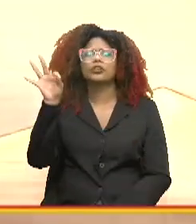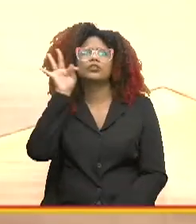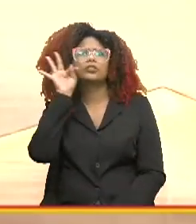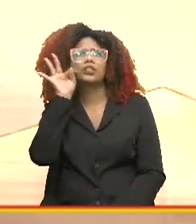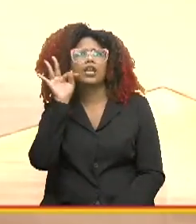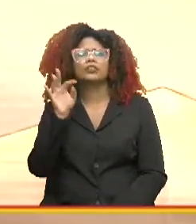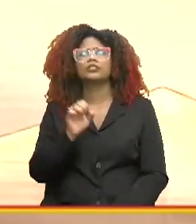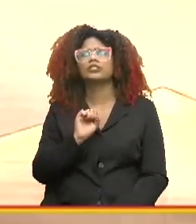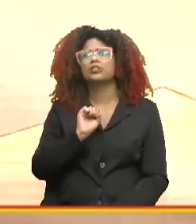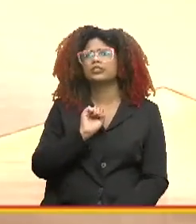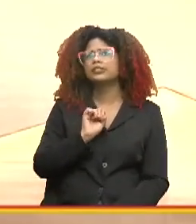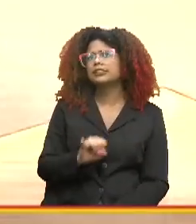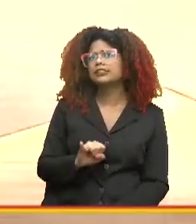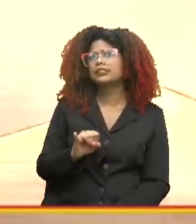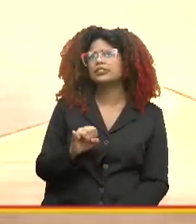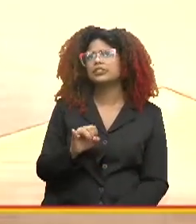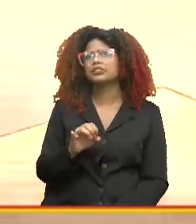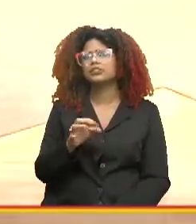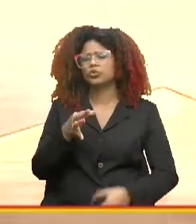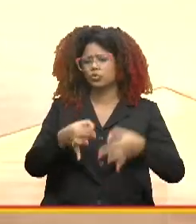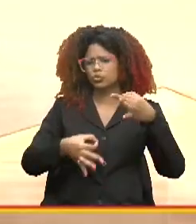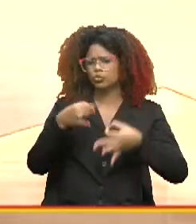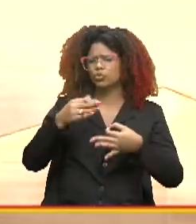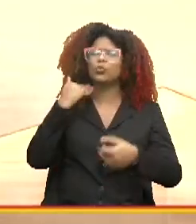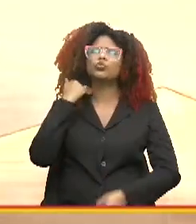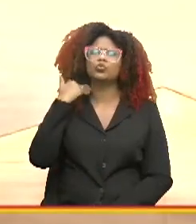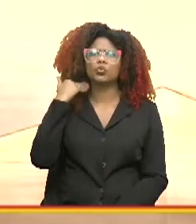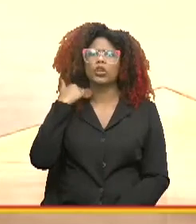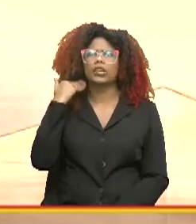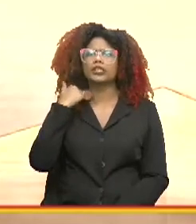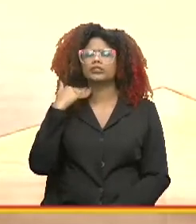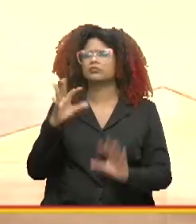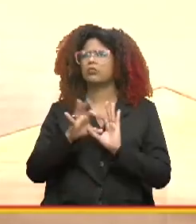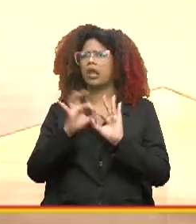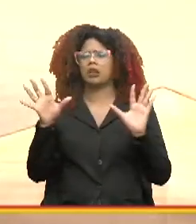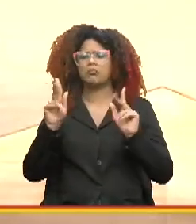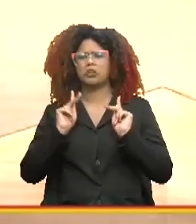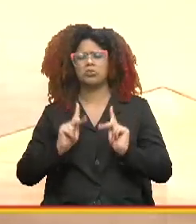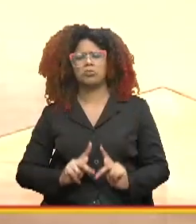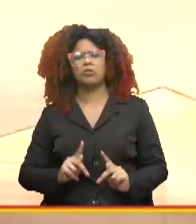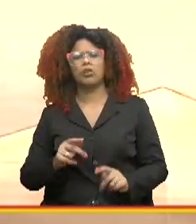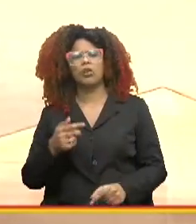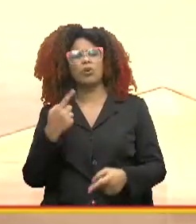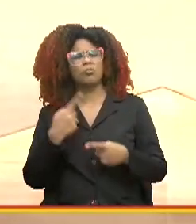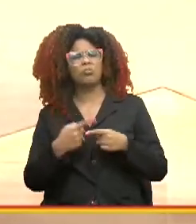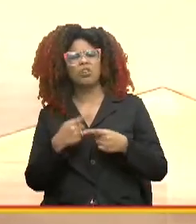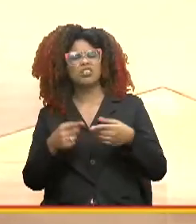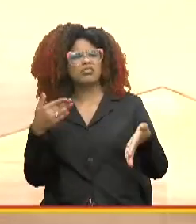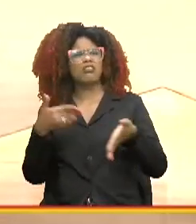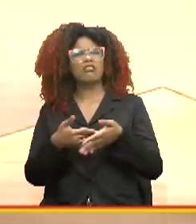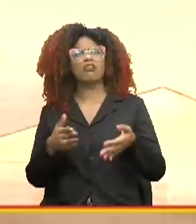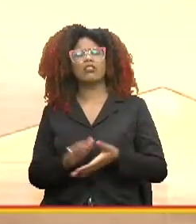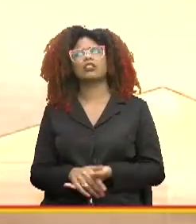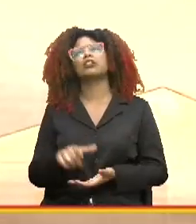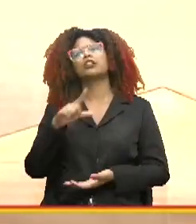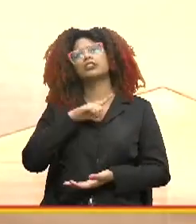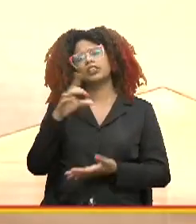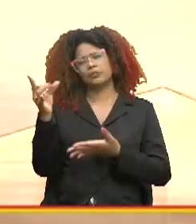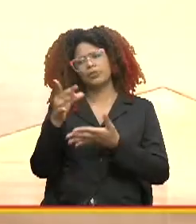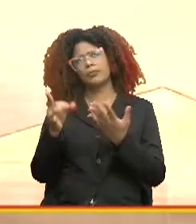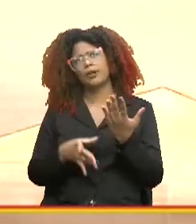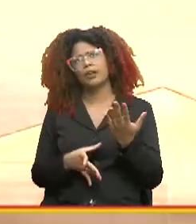mistério público se o judiciário esse uso próprio juiz habilita essa pessoa não há motivo porque tem questões